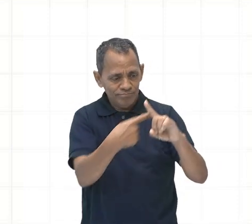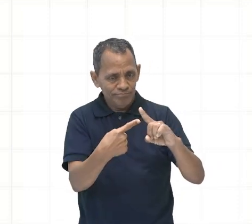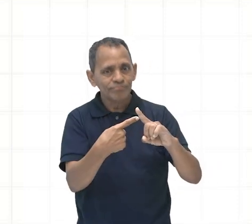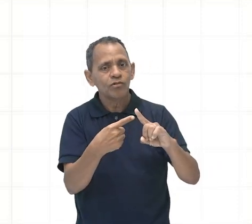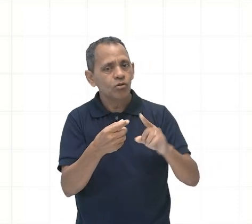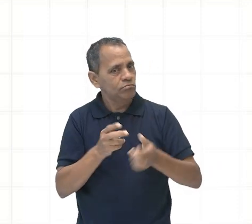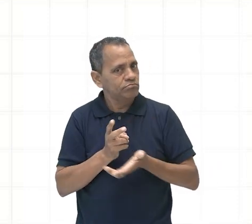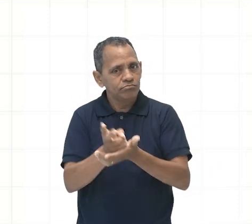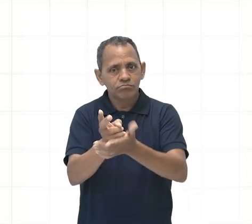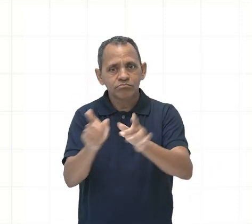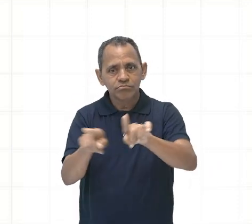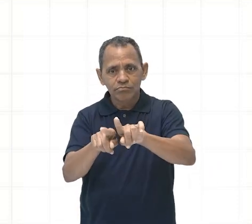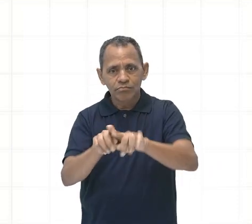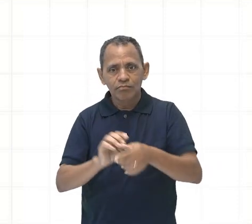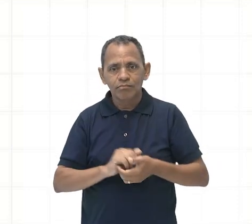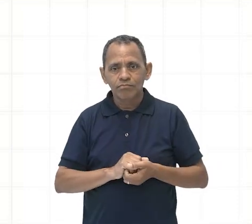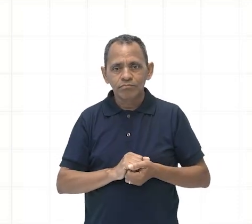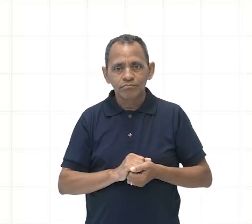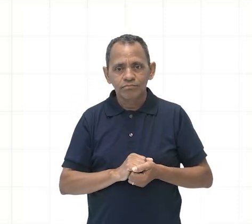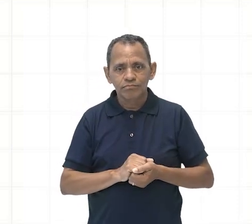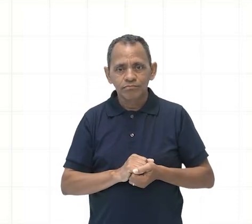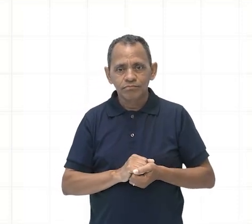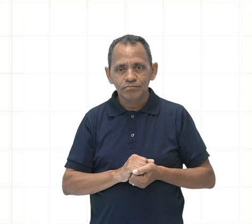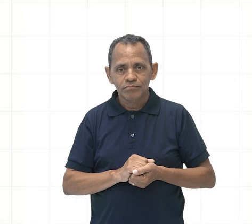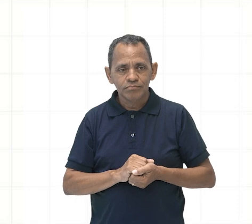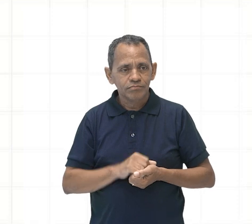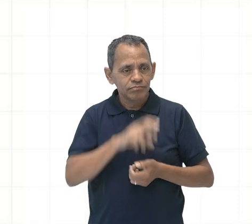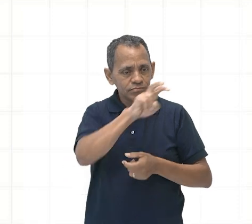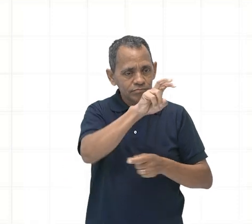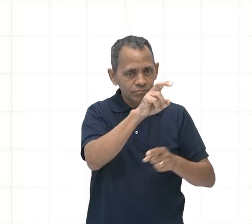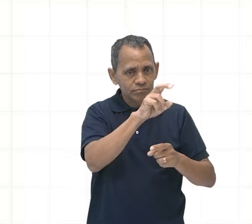dos extremos, certo? Então, 50